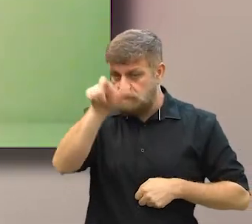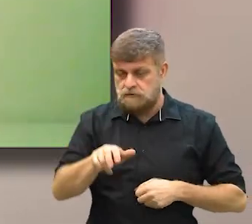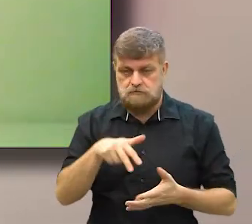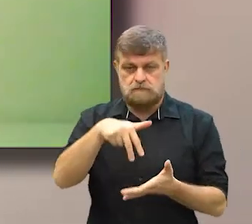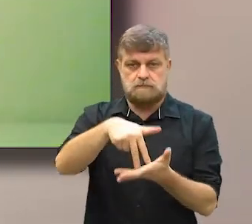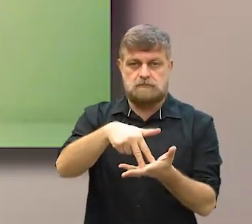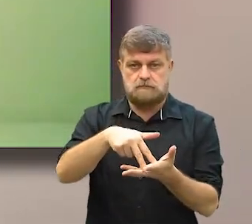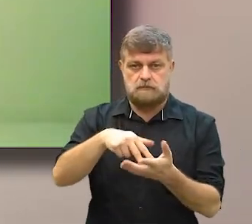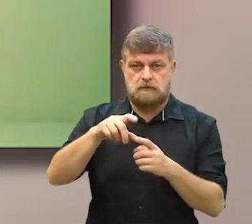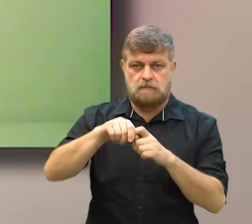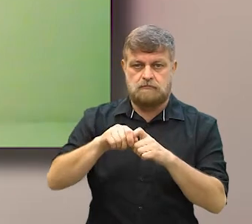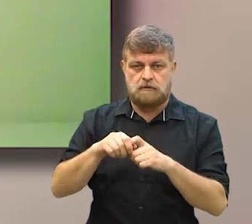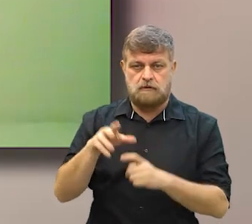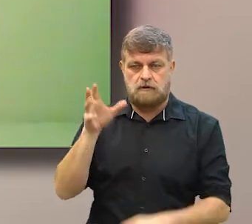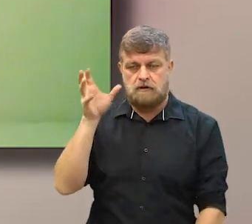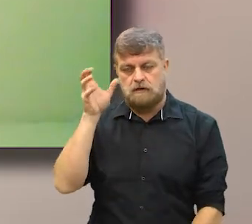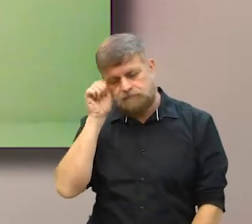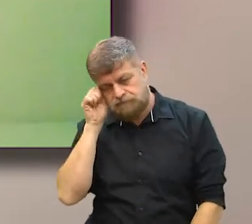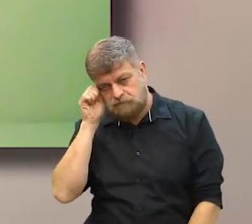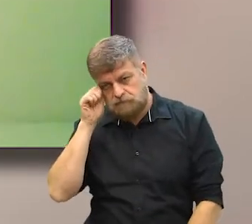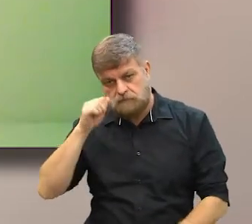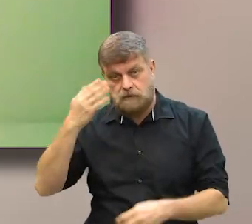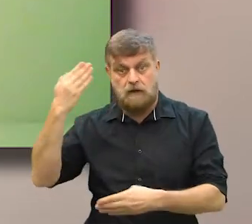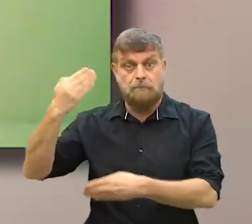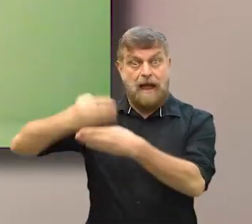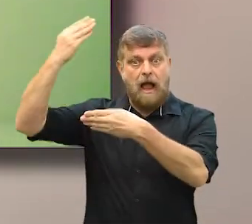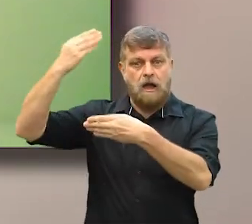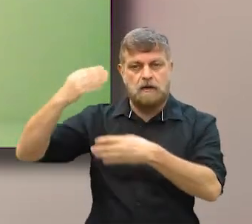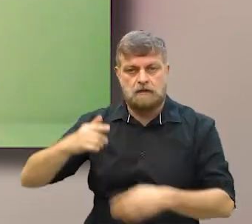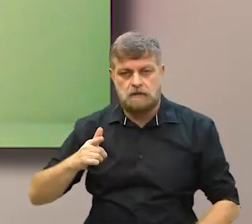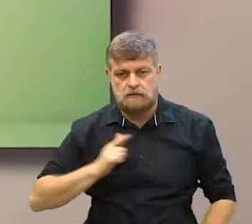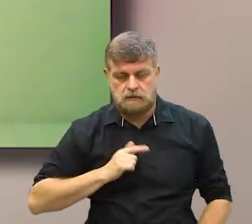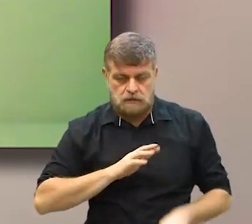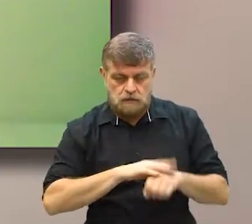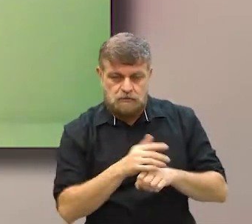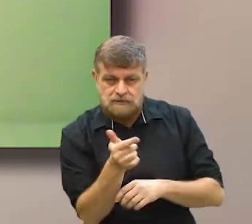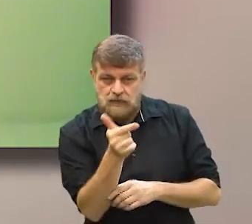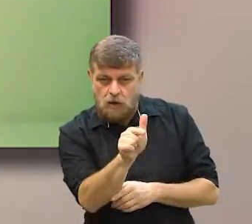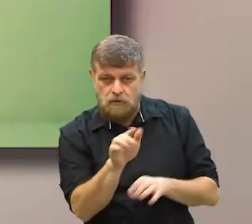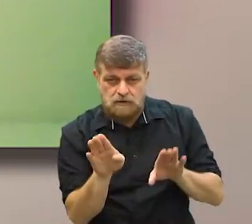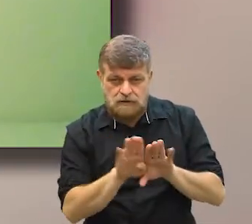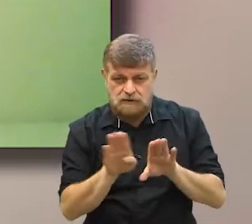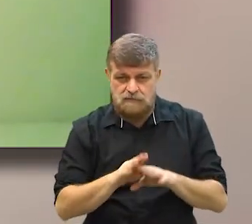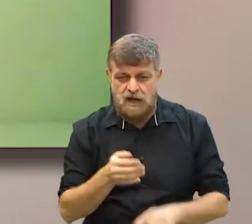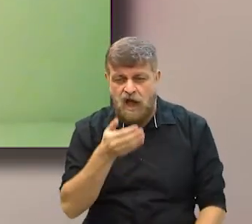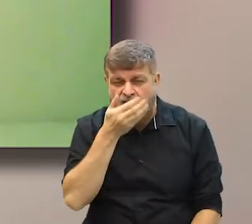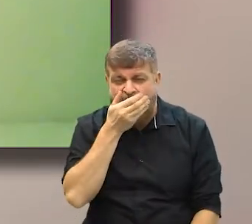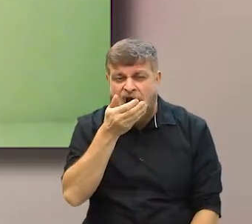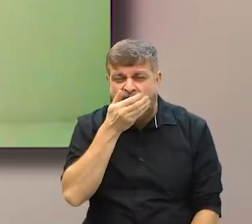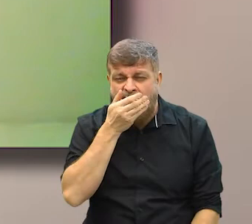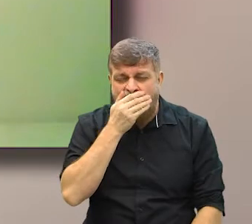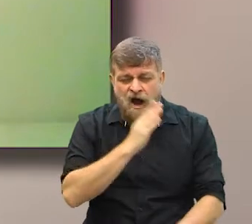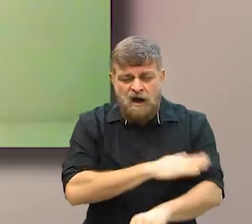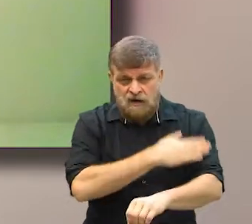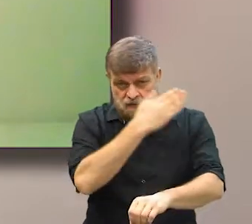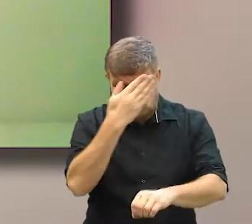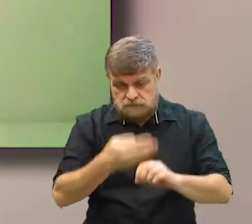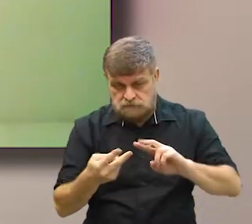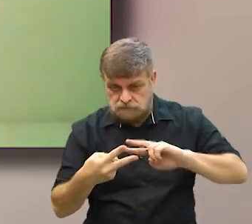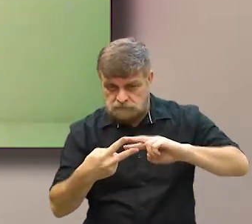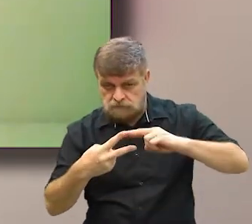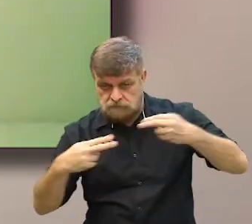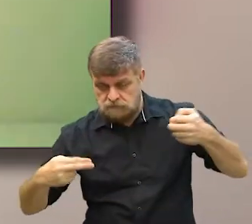indivíduo não consegue se manter acordado durante o dia. Agora, existem outras doenças que causam sono durante o dia, que têm